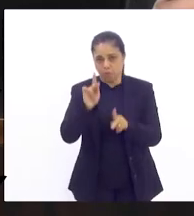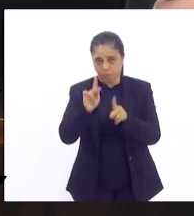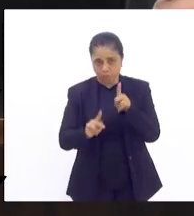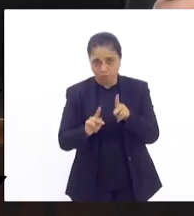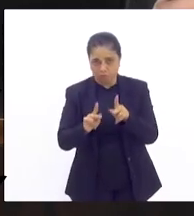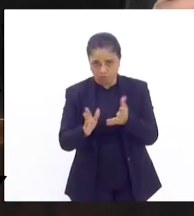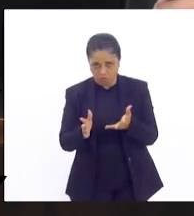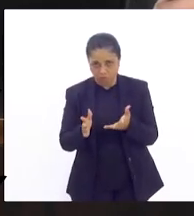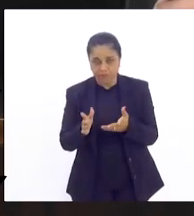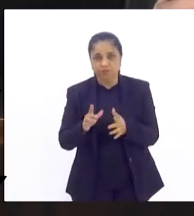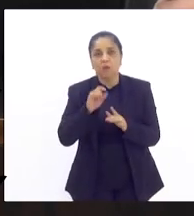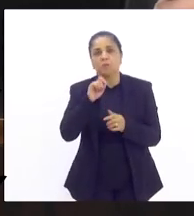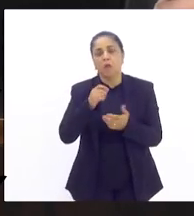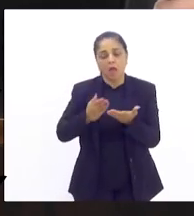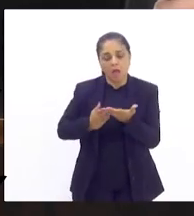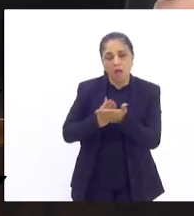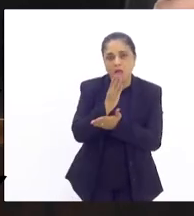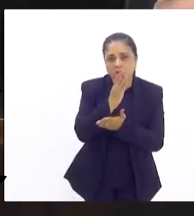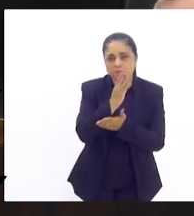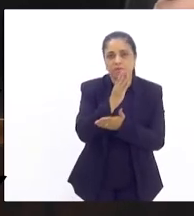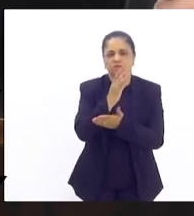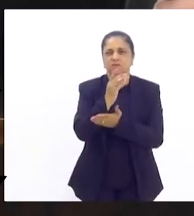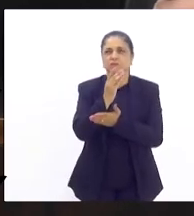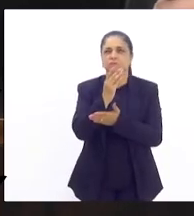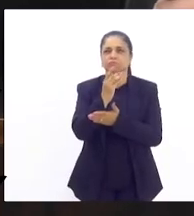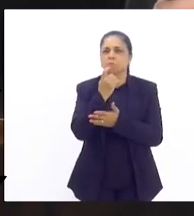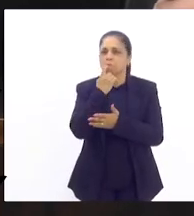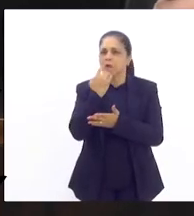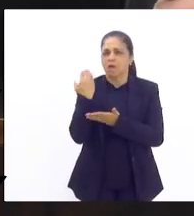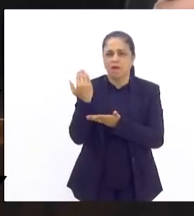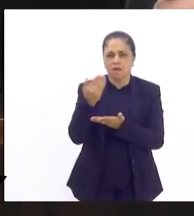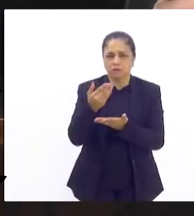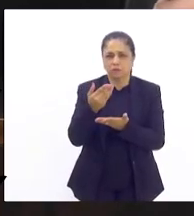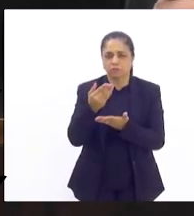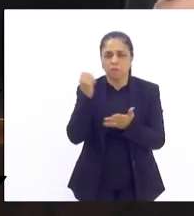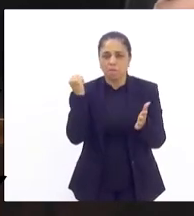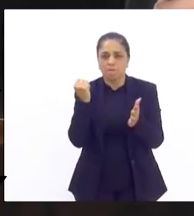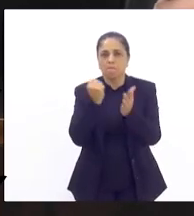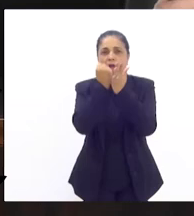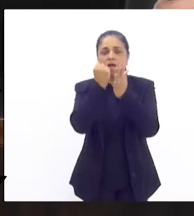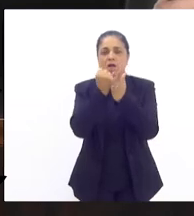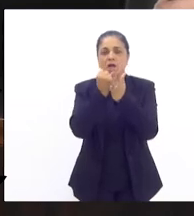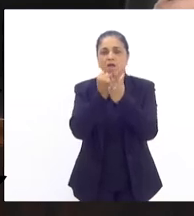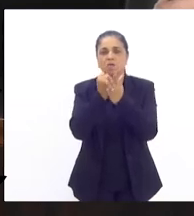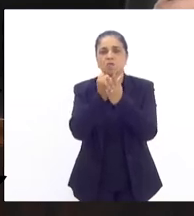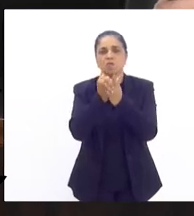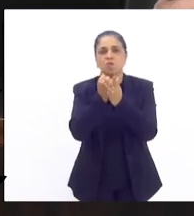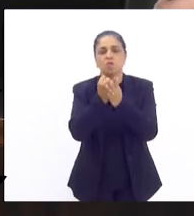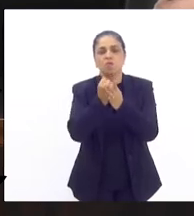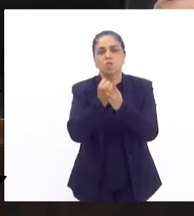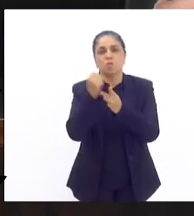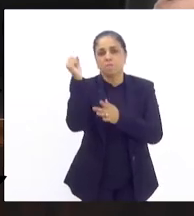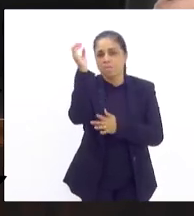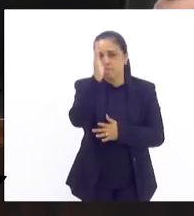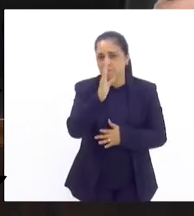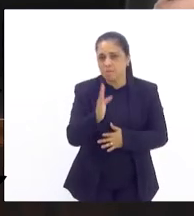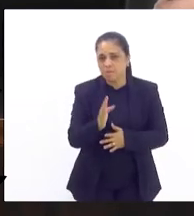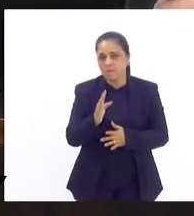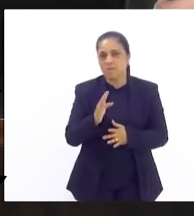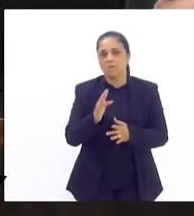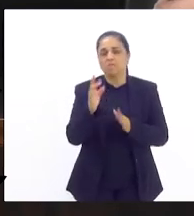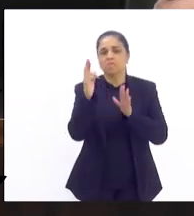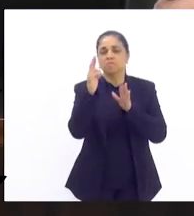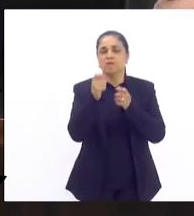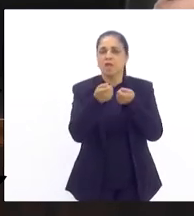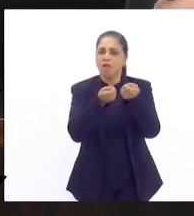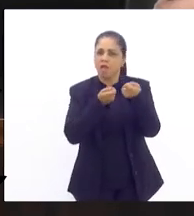pela aprovação recente do Marco Nacional do Saneamento Básico e Marco Regulatório do